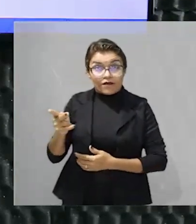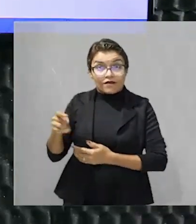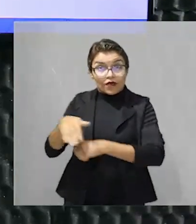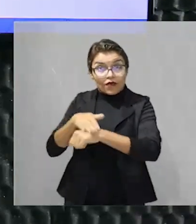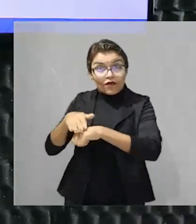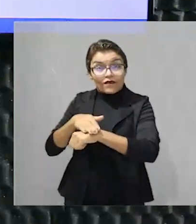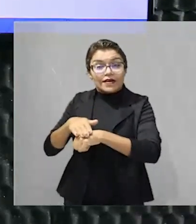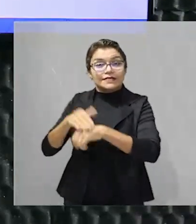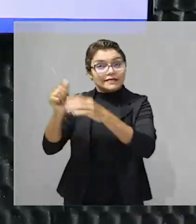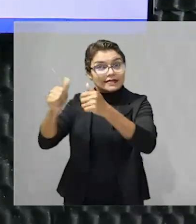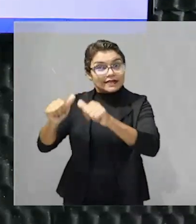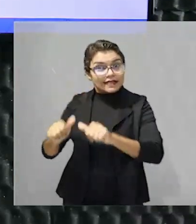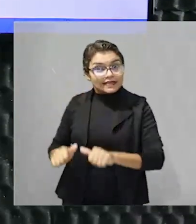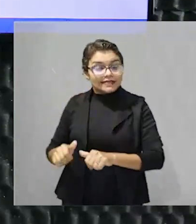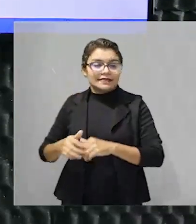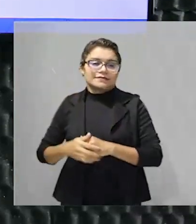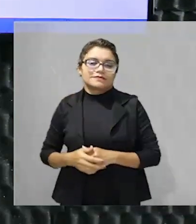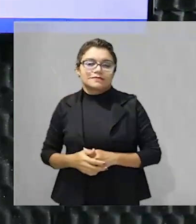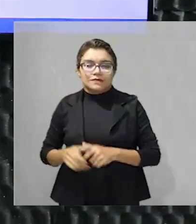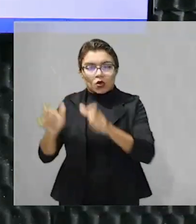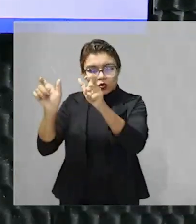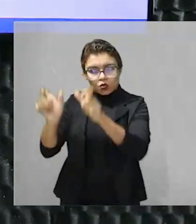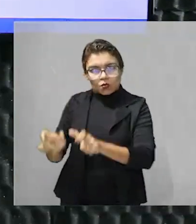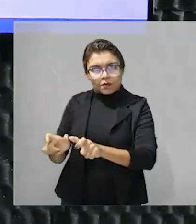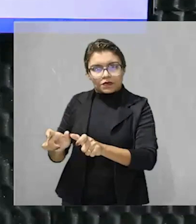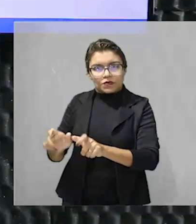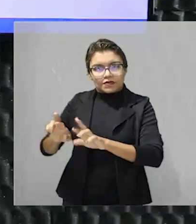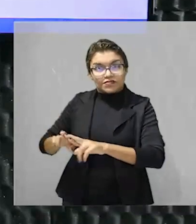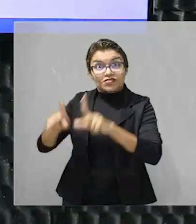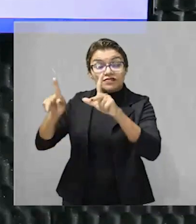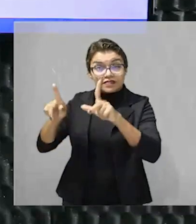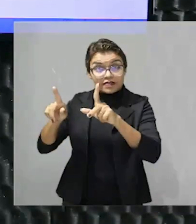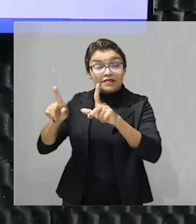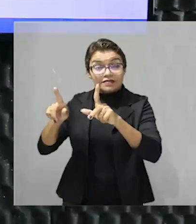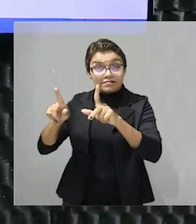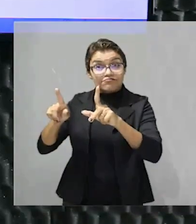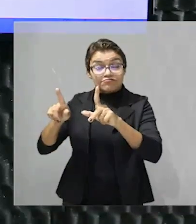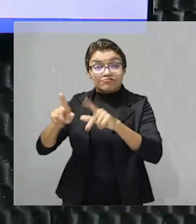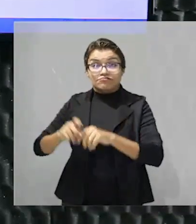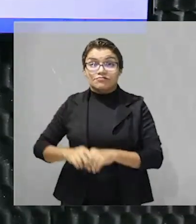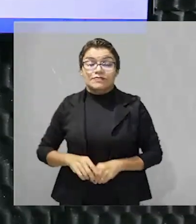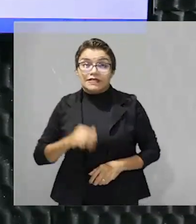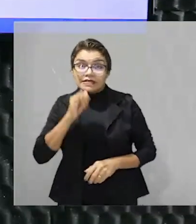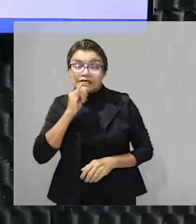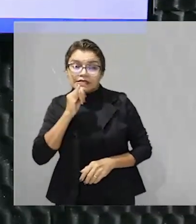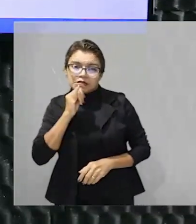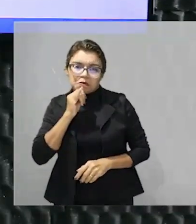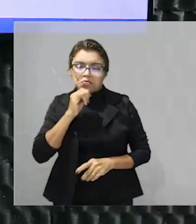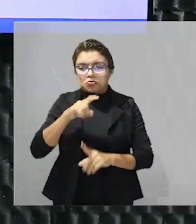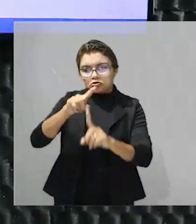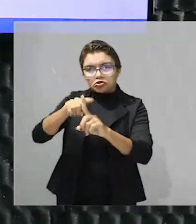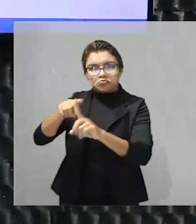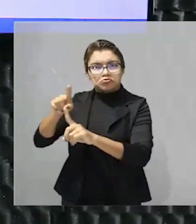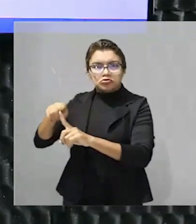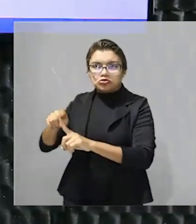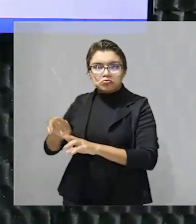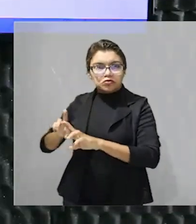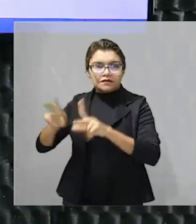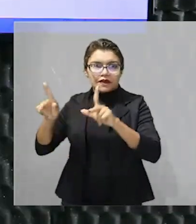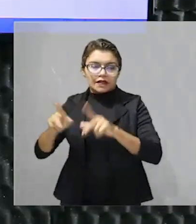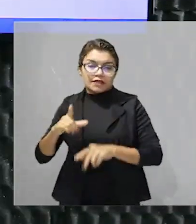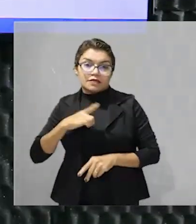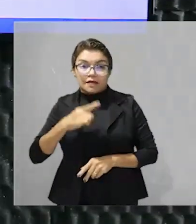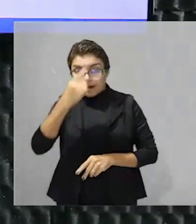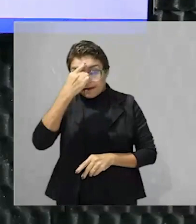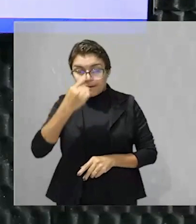já destaquei, duas pessoas bastante diferentes, associando, por exemplo, a questão dos estereótipos, aqui você tem uma imagem